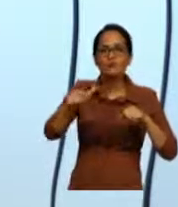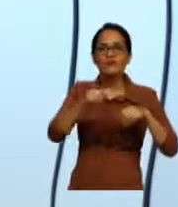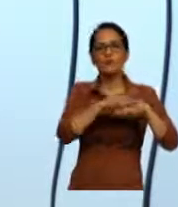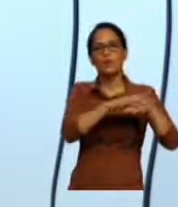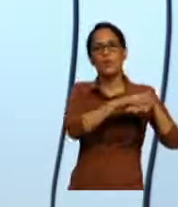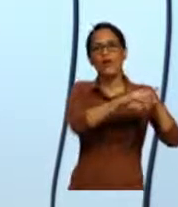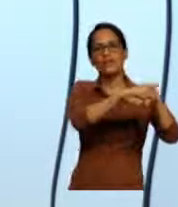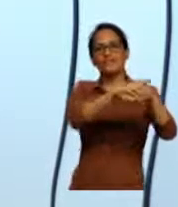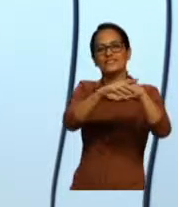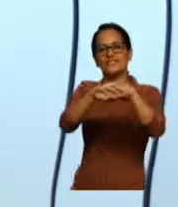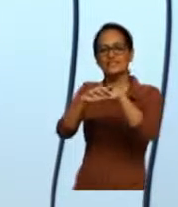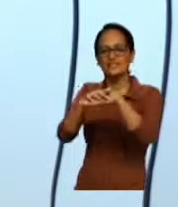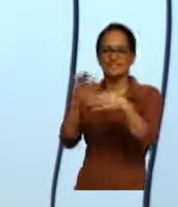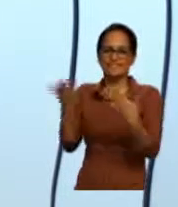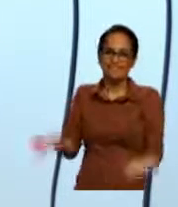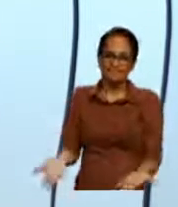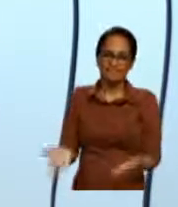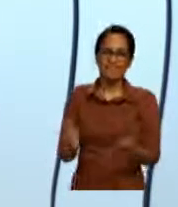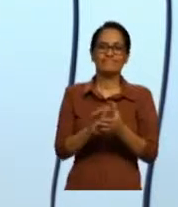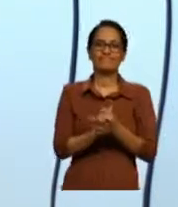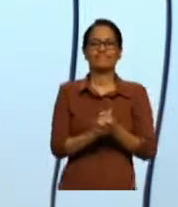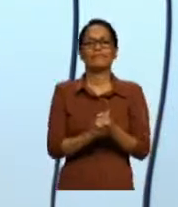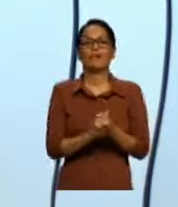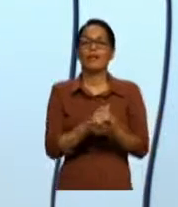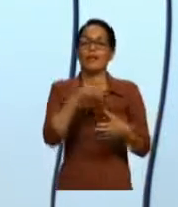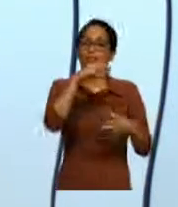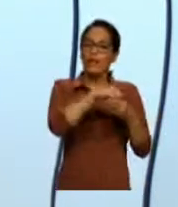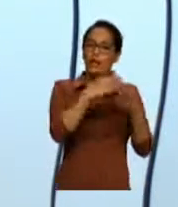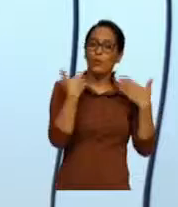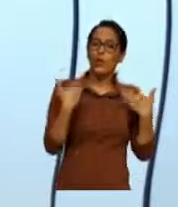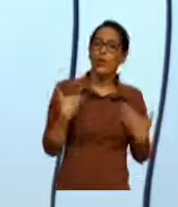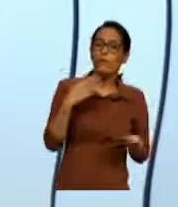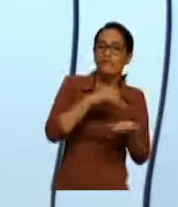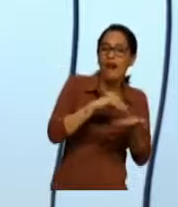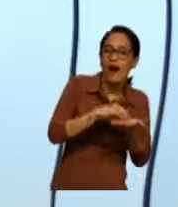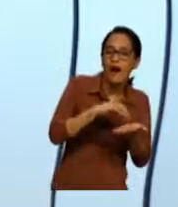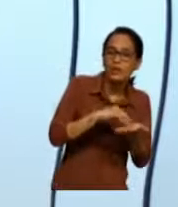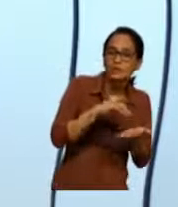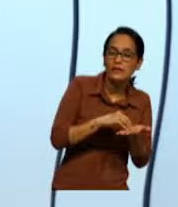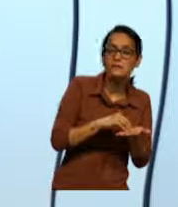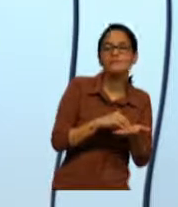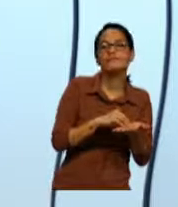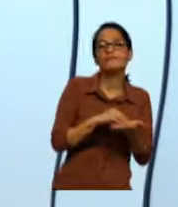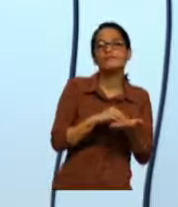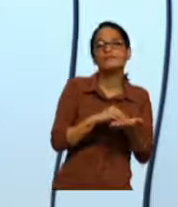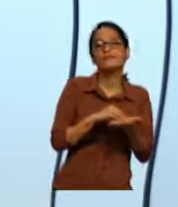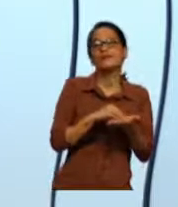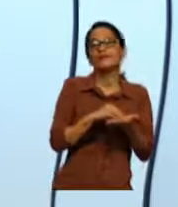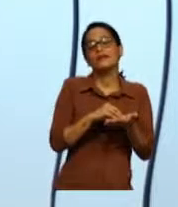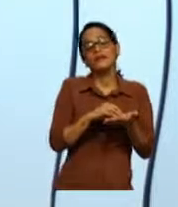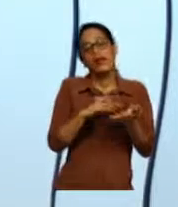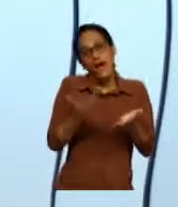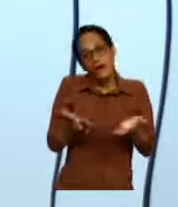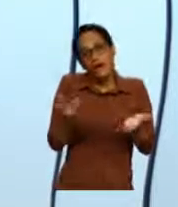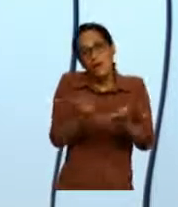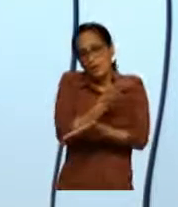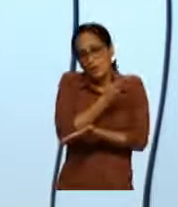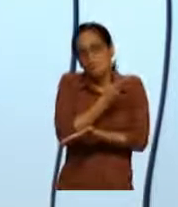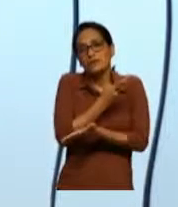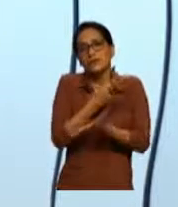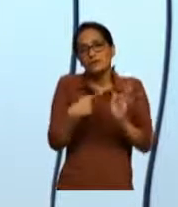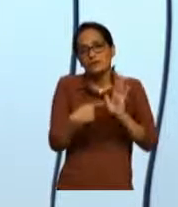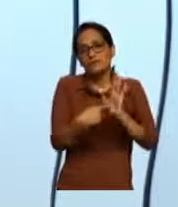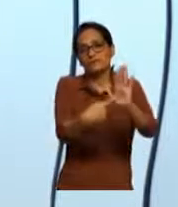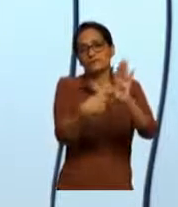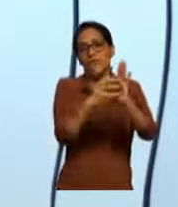tenho, então, uma queda brusca de linfócito T, eu falo, então, que a pessoa ela está com AIDS.